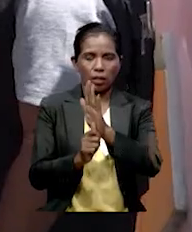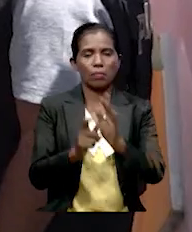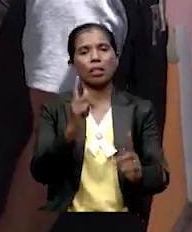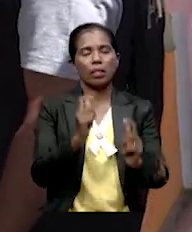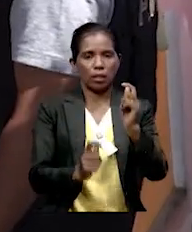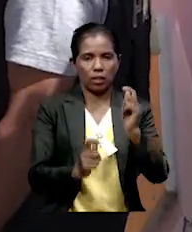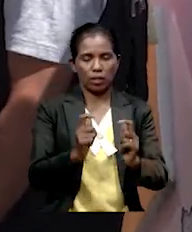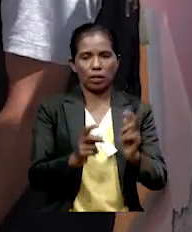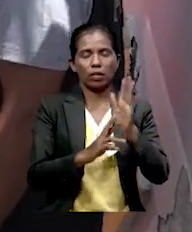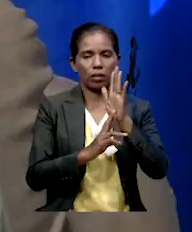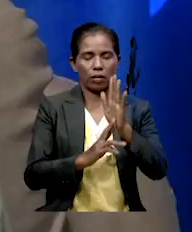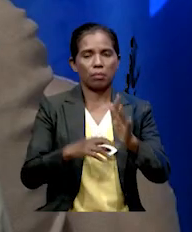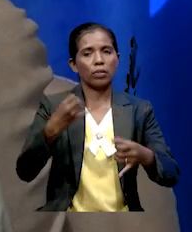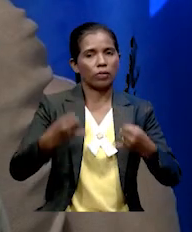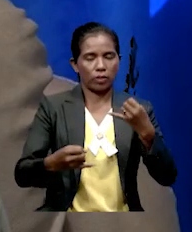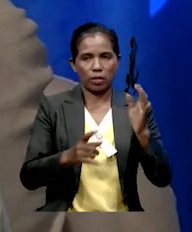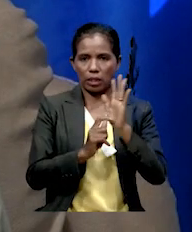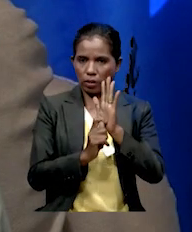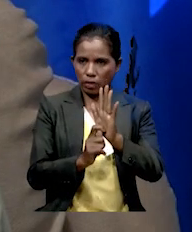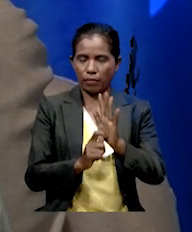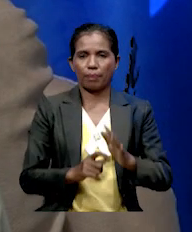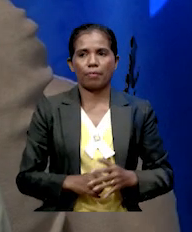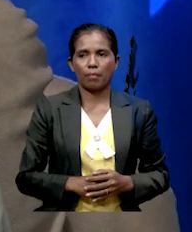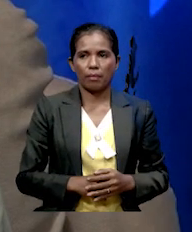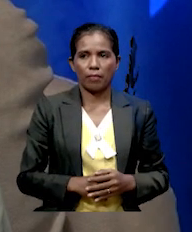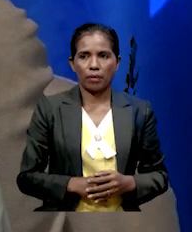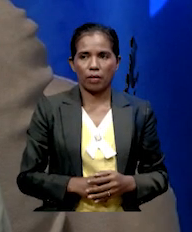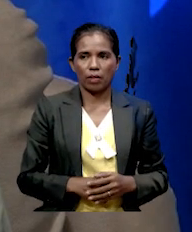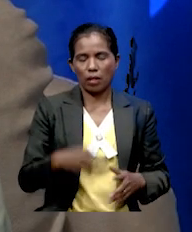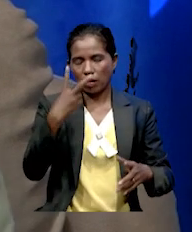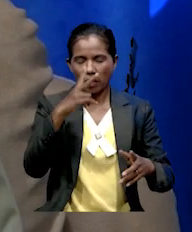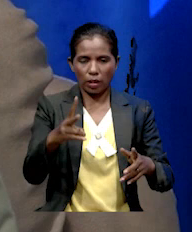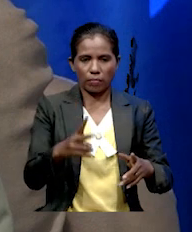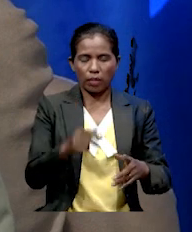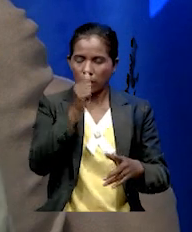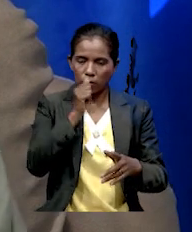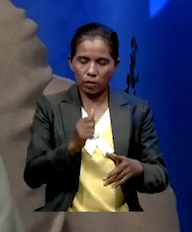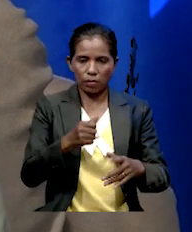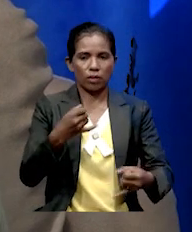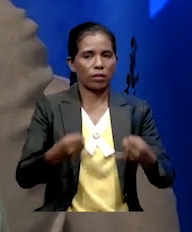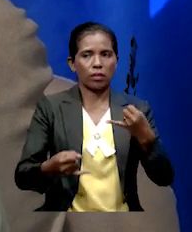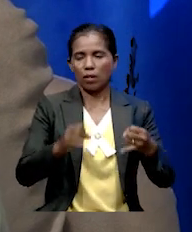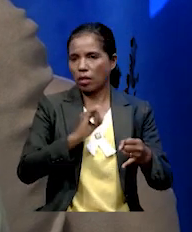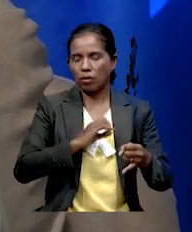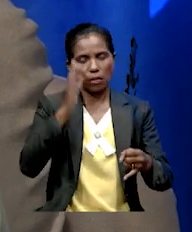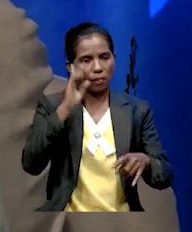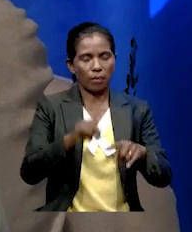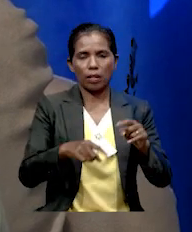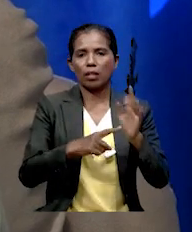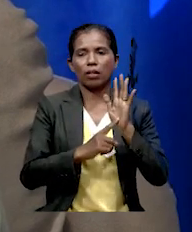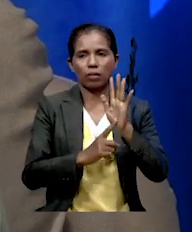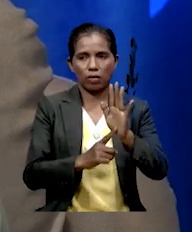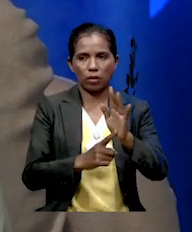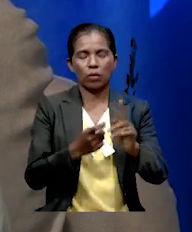interrogatório judicial a ne fica ba segredo da justiça aula até te sair né vai ter possível mas isso é